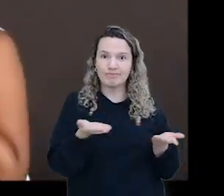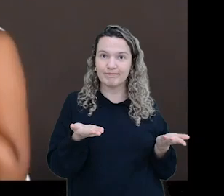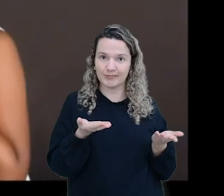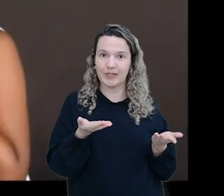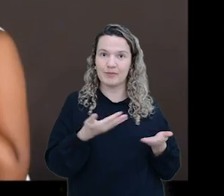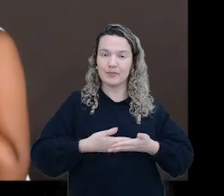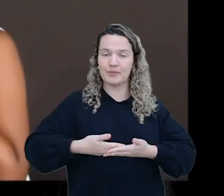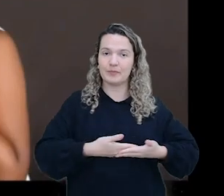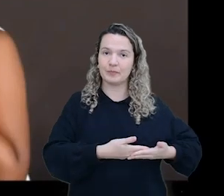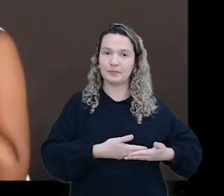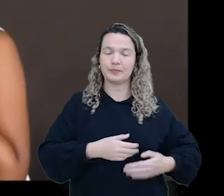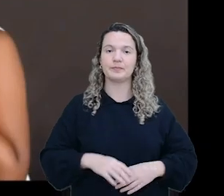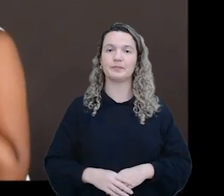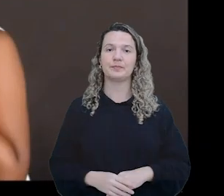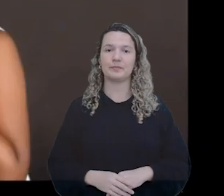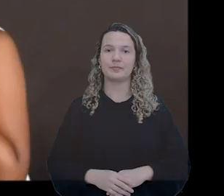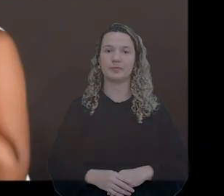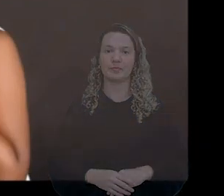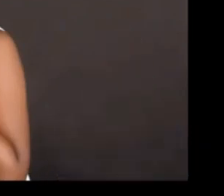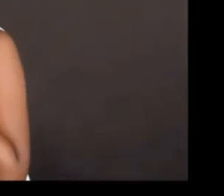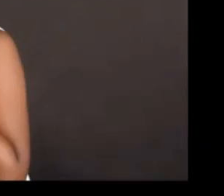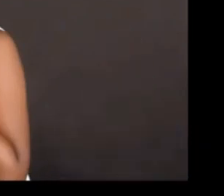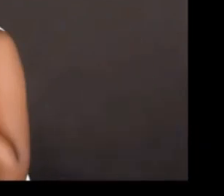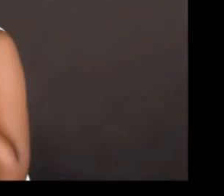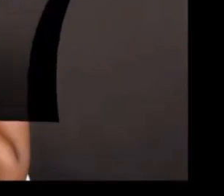podem ser oportunizadas.